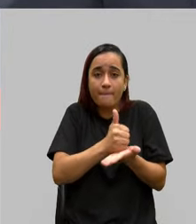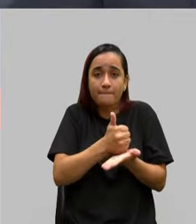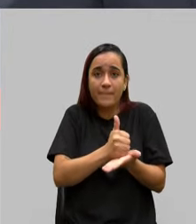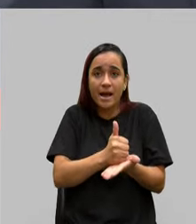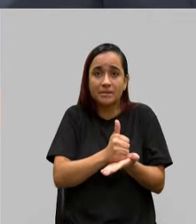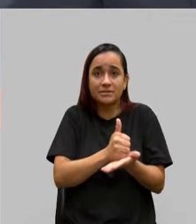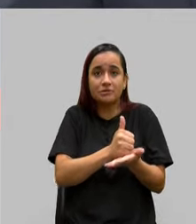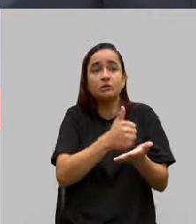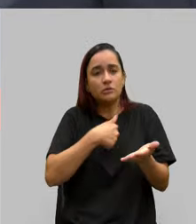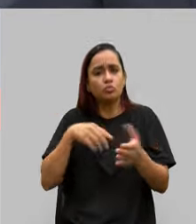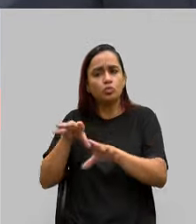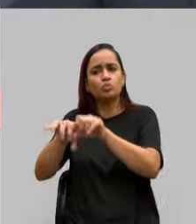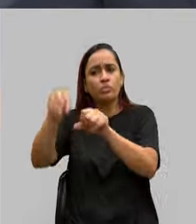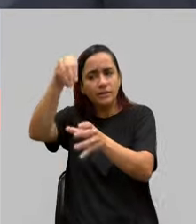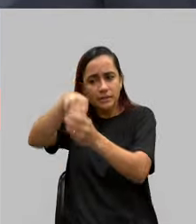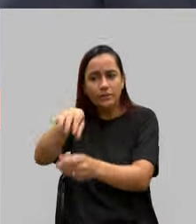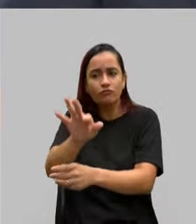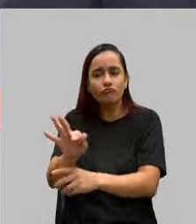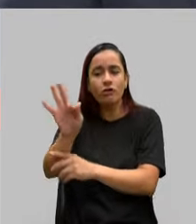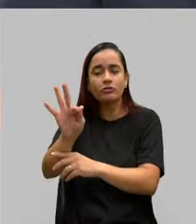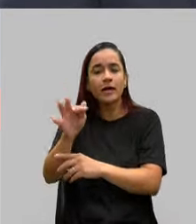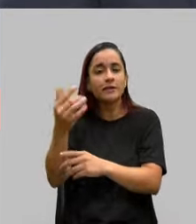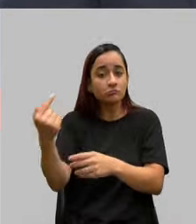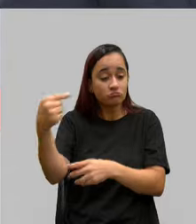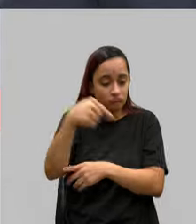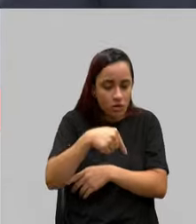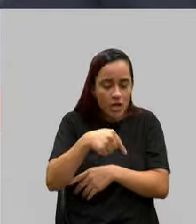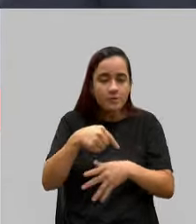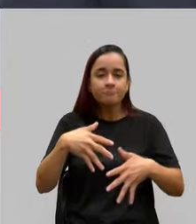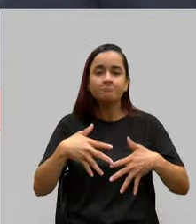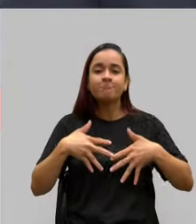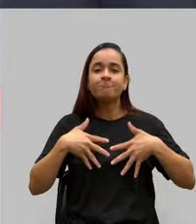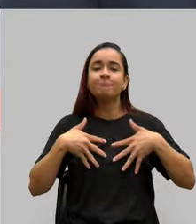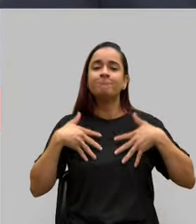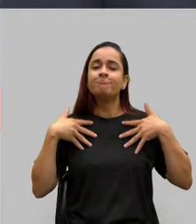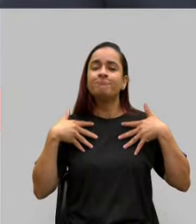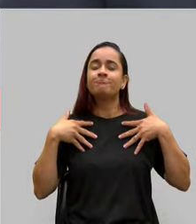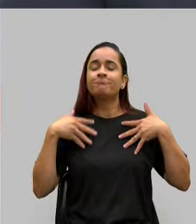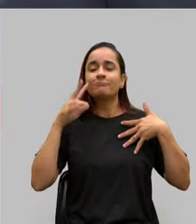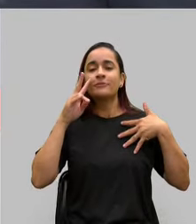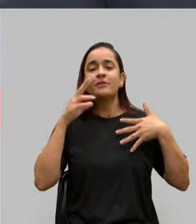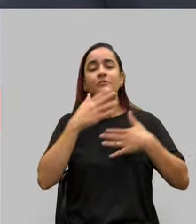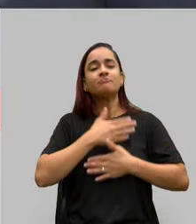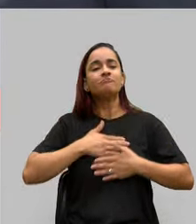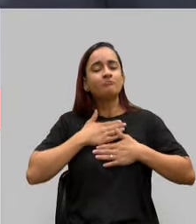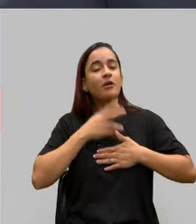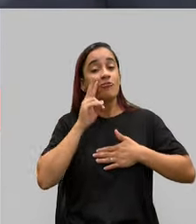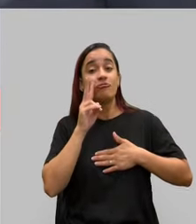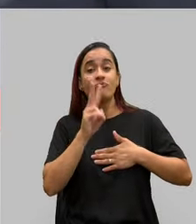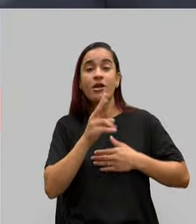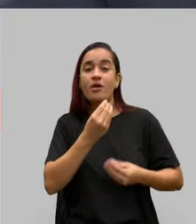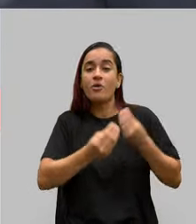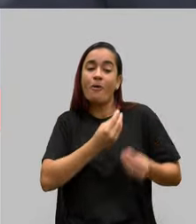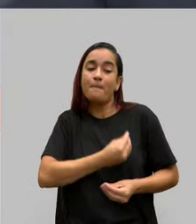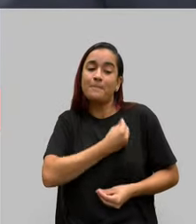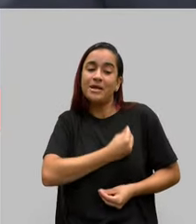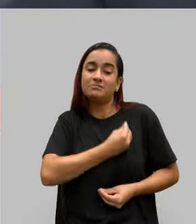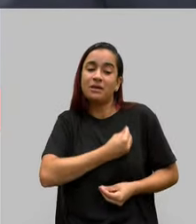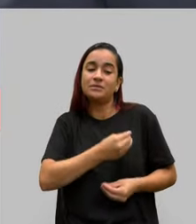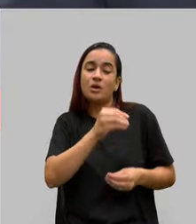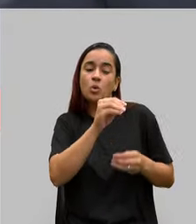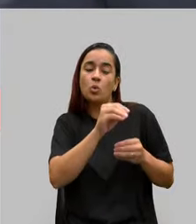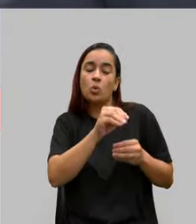muito gratificante realmente eh ver a participação da academia num debate público